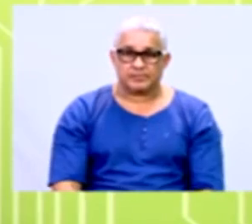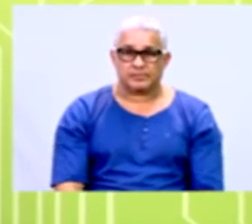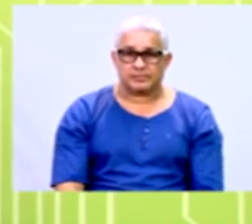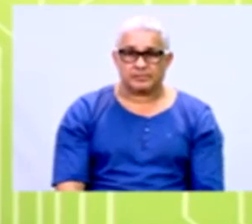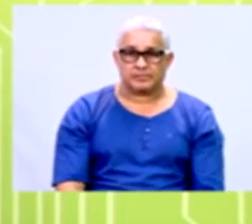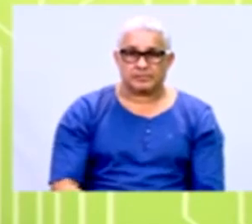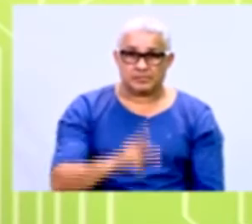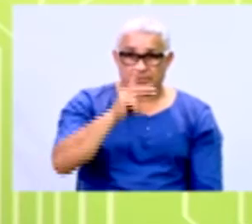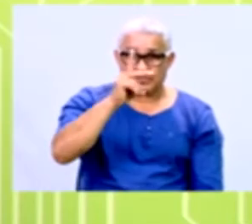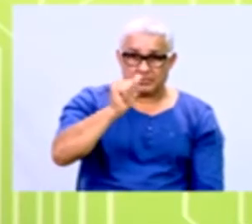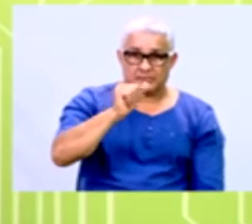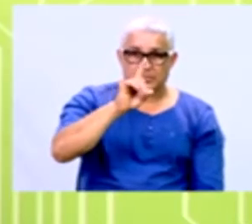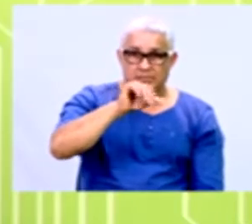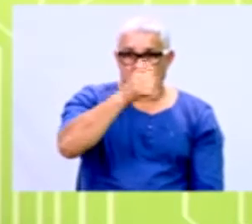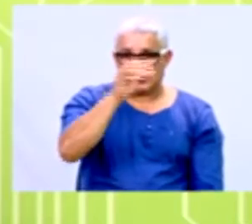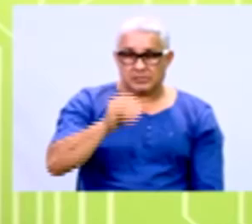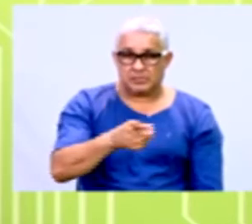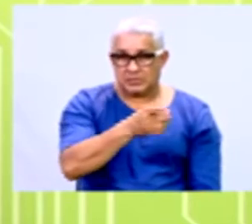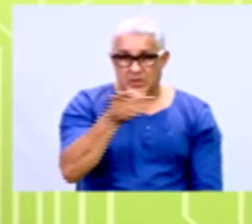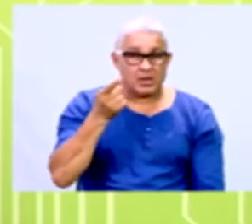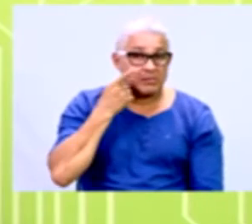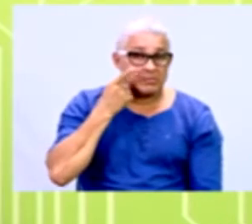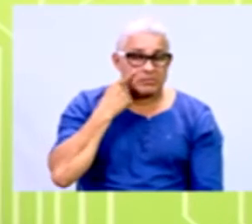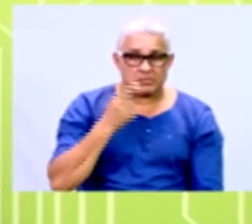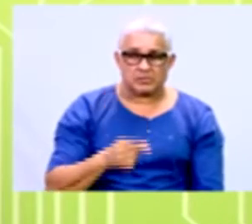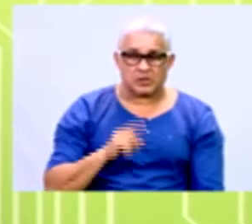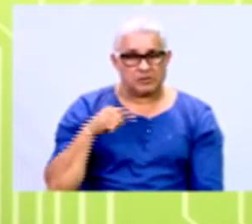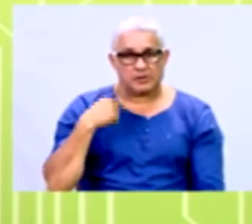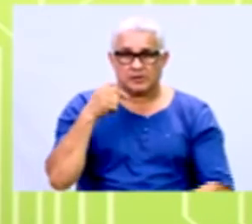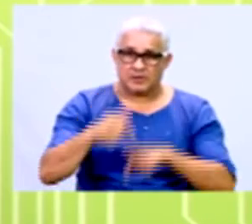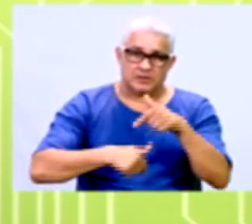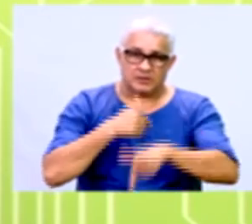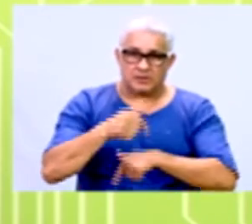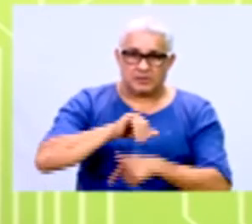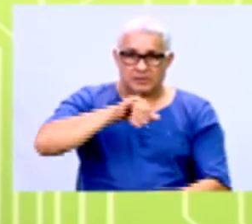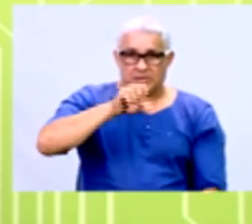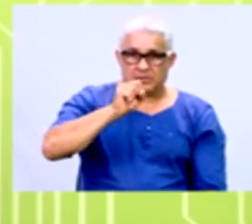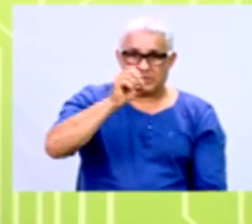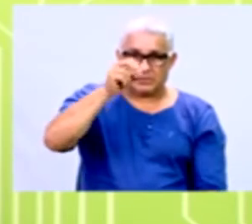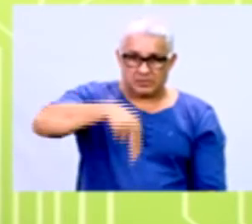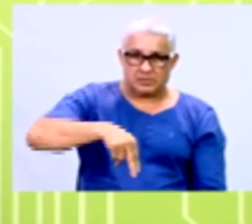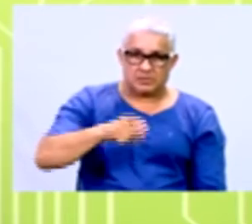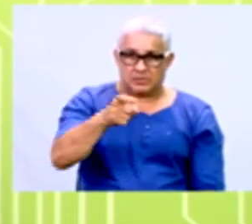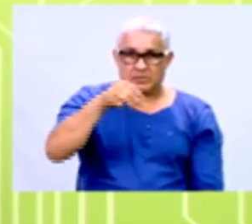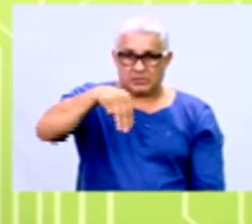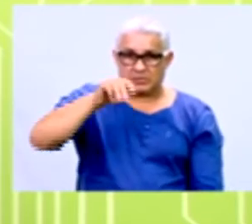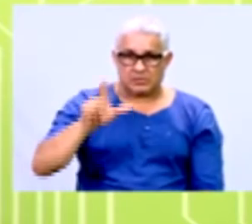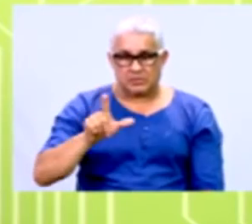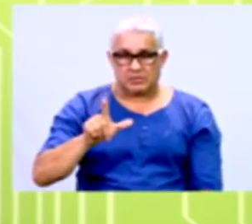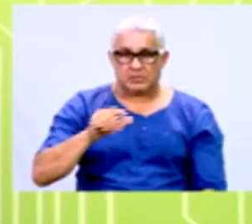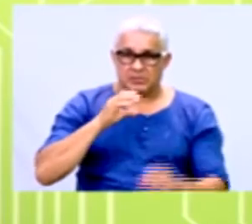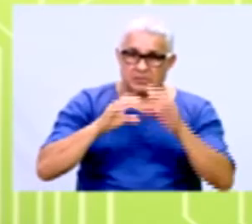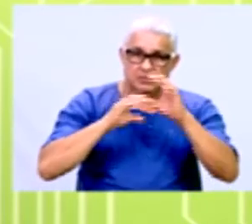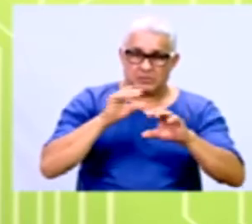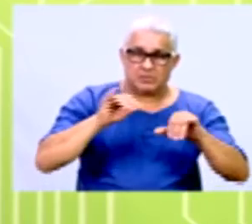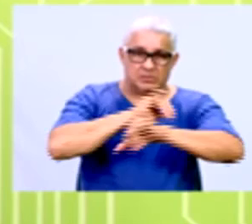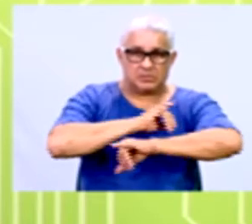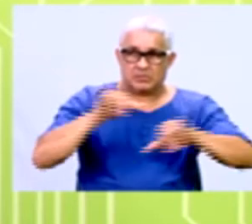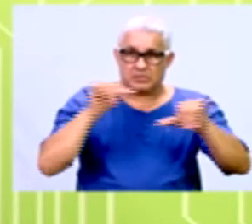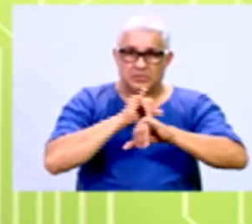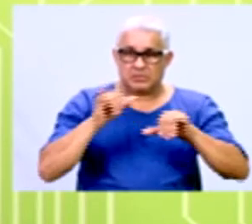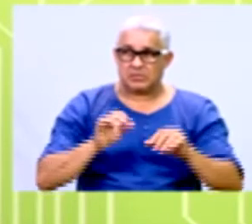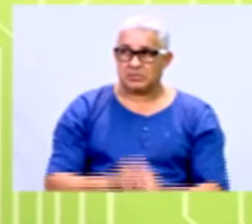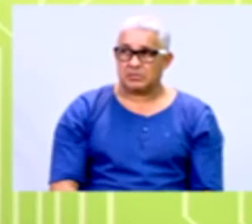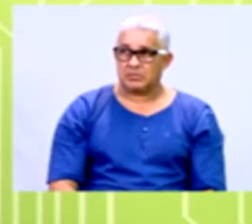esse padrão aí que vocês acabaram de ver, né, nós trabalhamos aí JSON, XML, falamos de comunicação de informações,